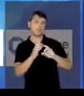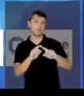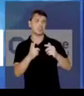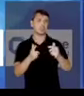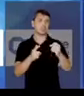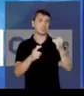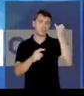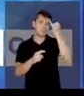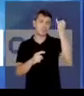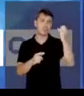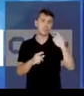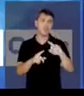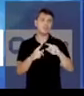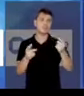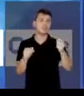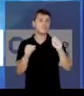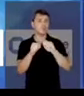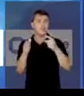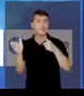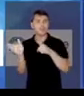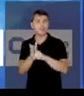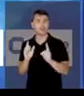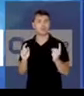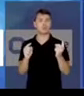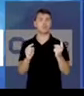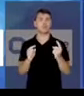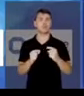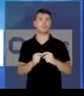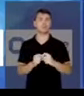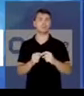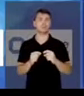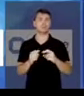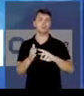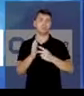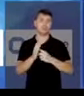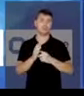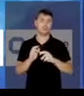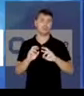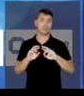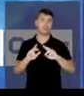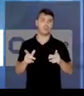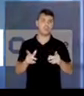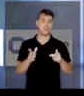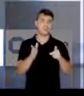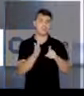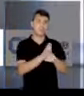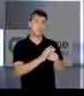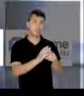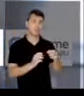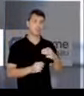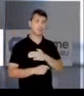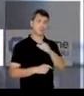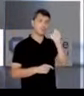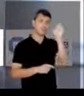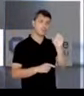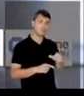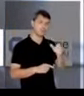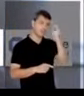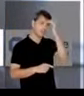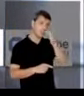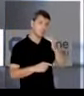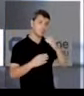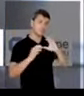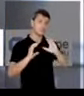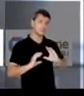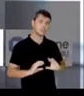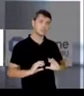quando era juiz, que ele tinha proteção de uma toga e só tinha lido um livro chamado Código Penal, ele mentiu para o